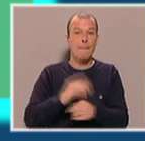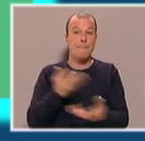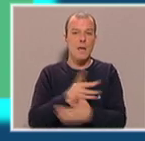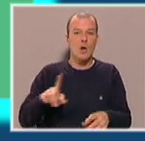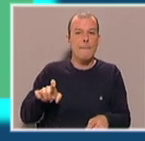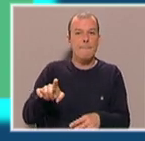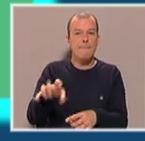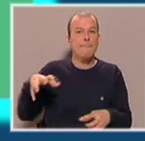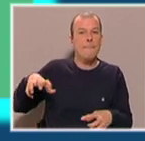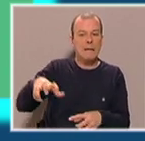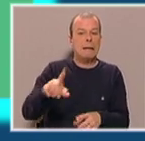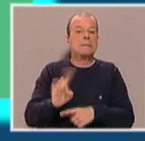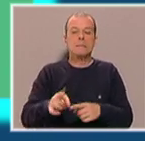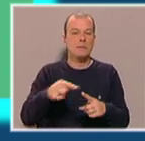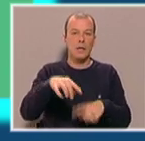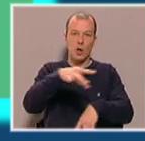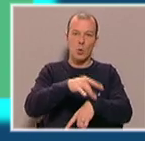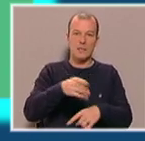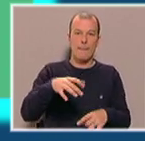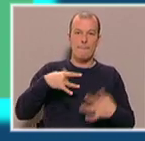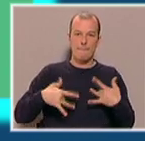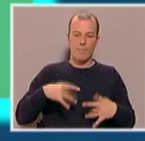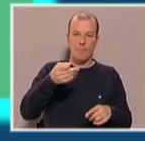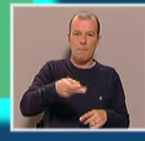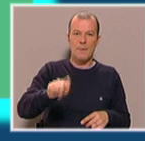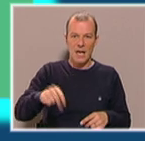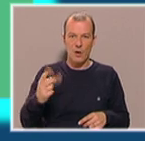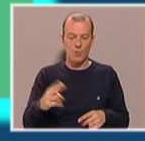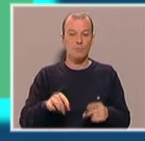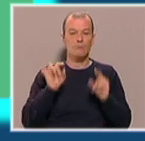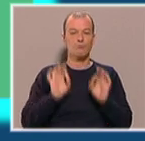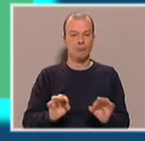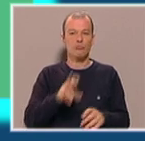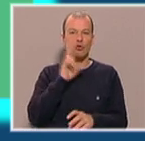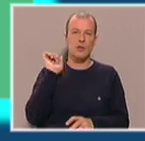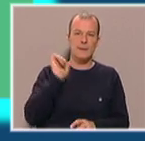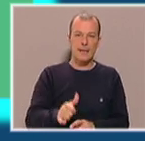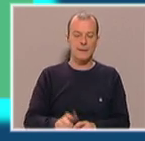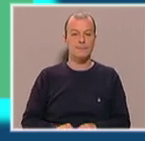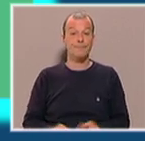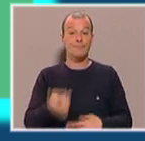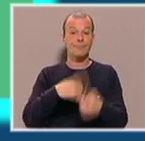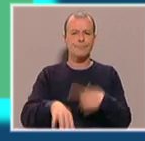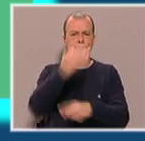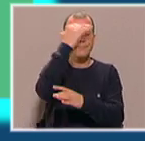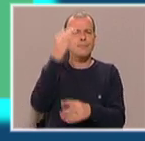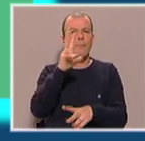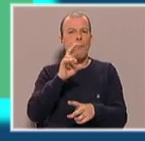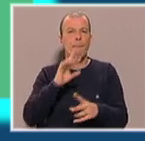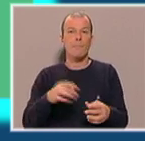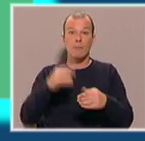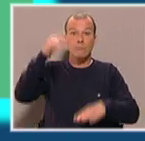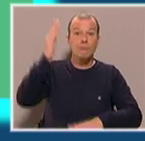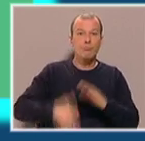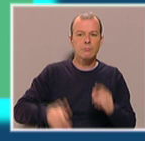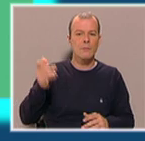bactérias. Então temos aqui a pneumonia. Agora sim a resposta certa em relação. Dificuldade respiratória